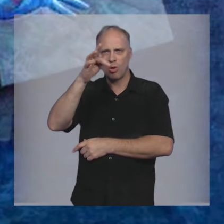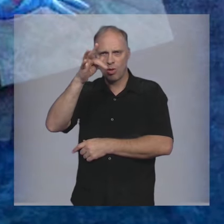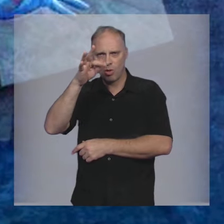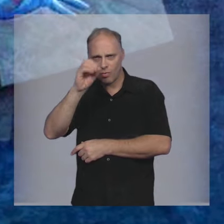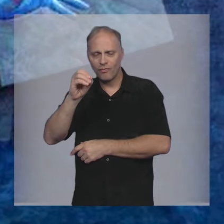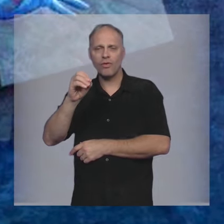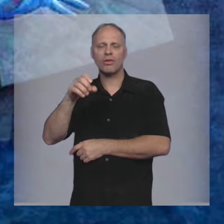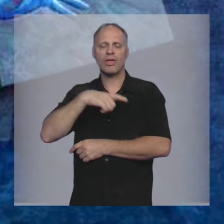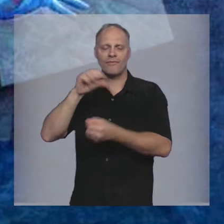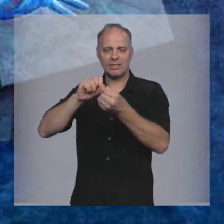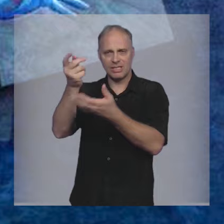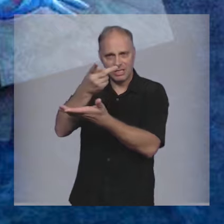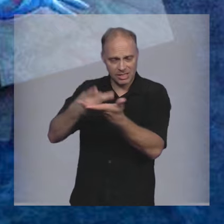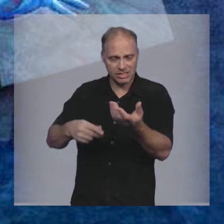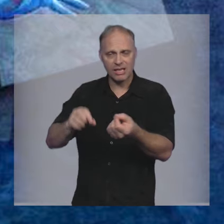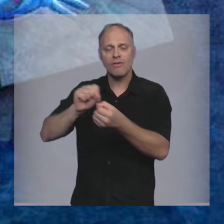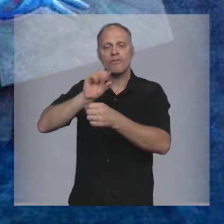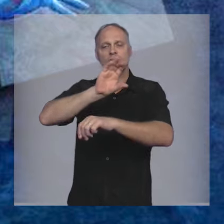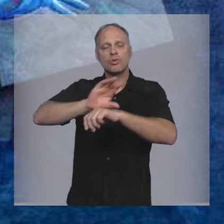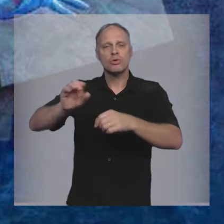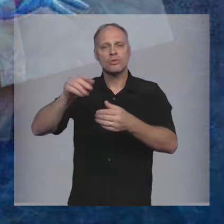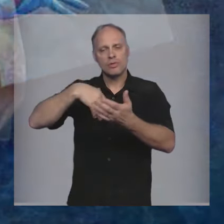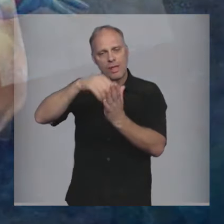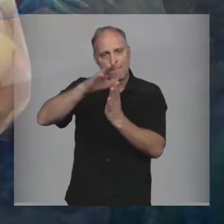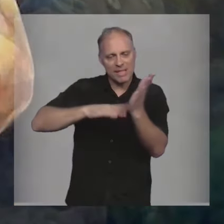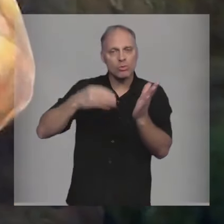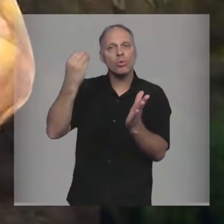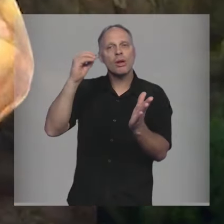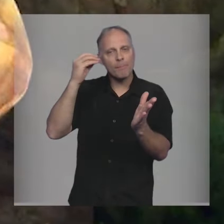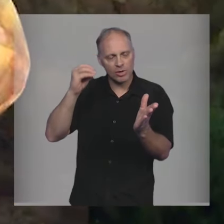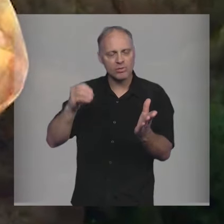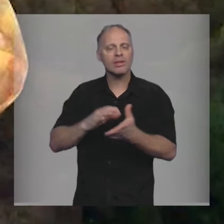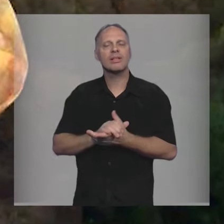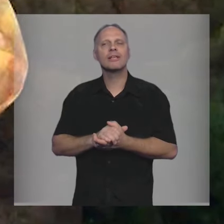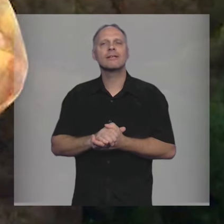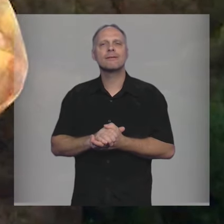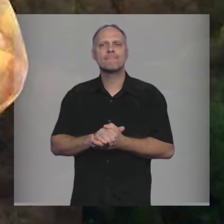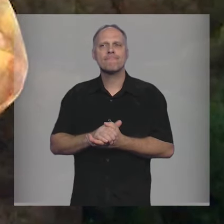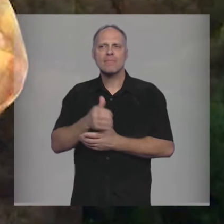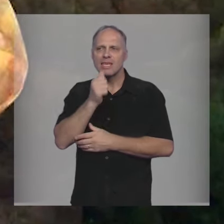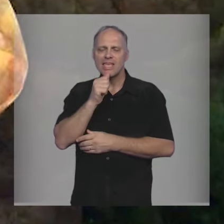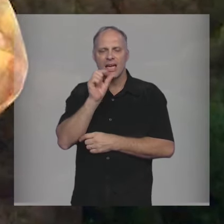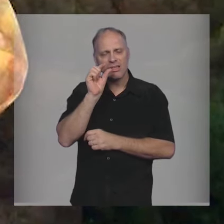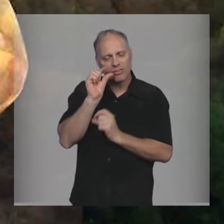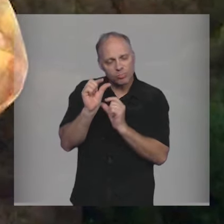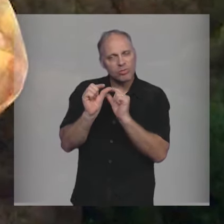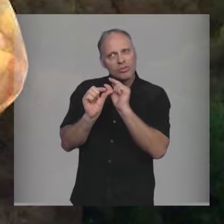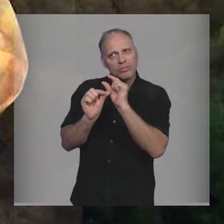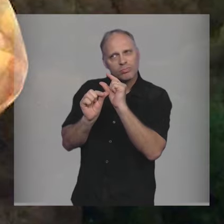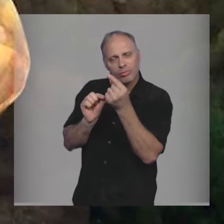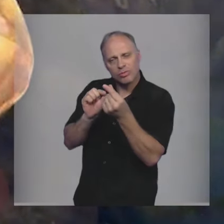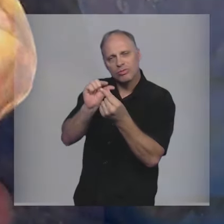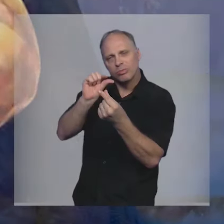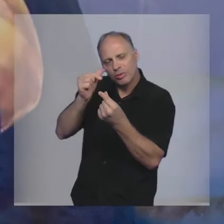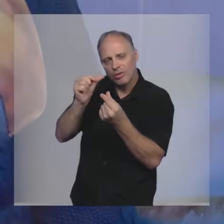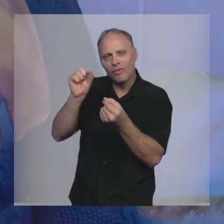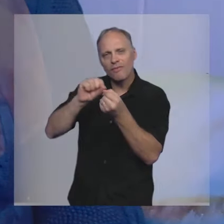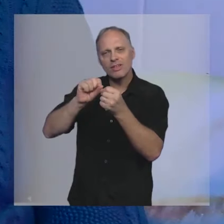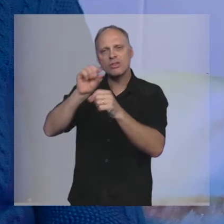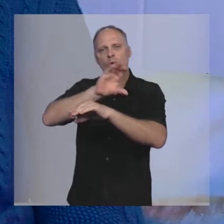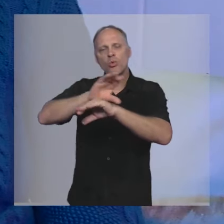de desenho, fiz cursos de pintura em Porto Alegre e aí aos poucos fiz